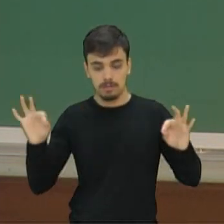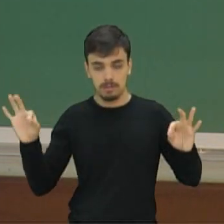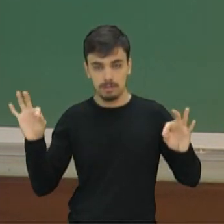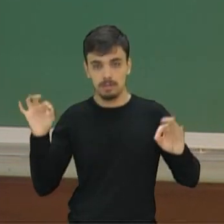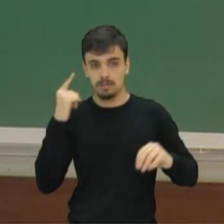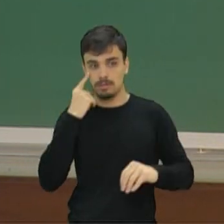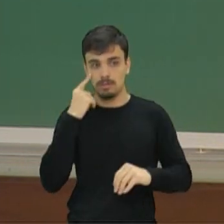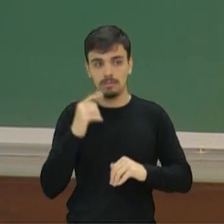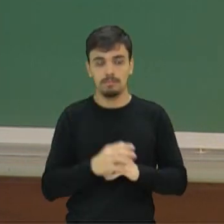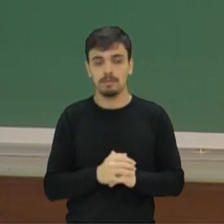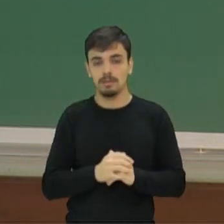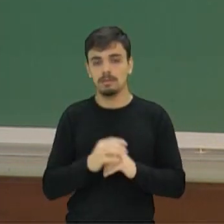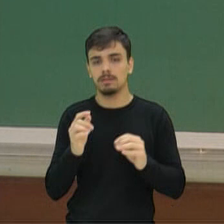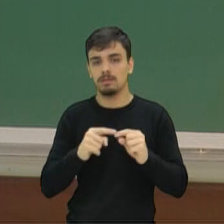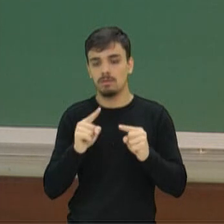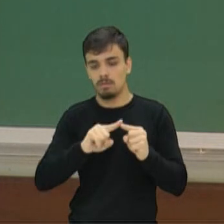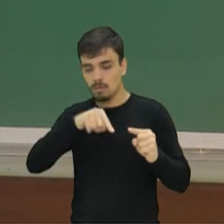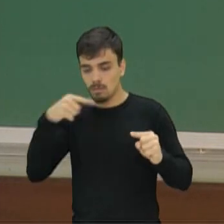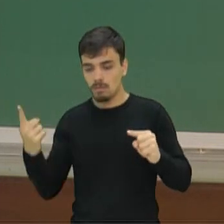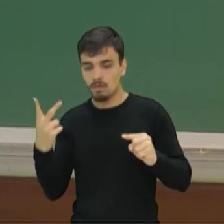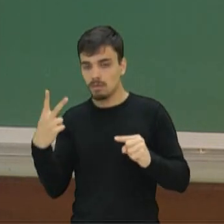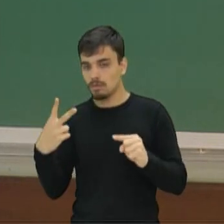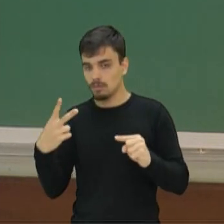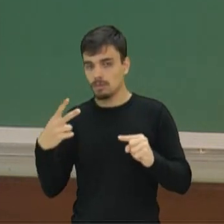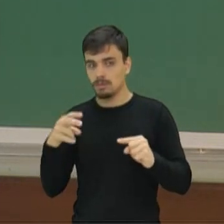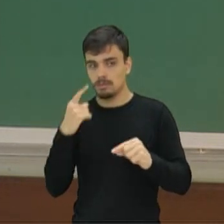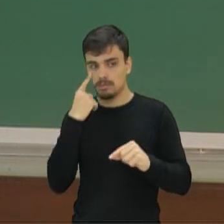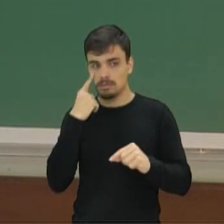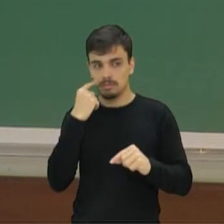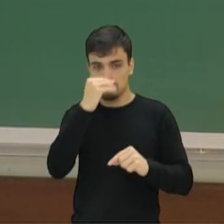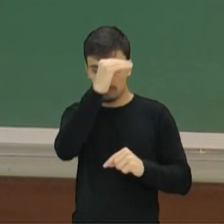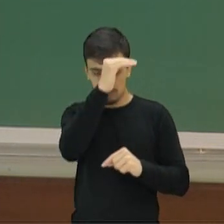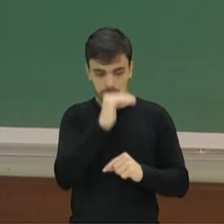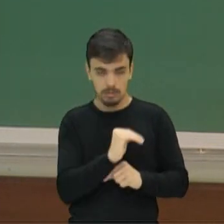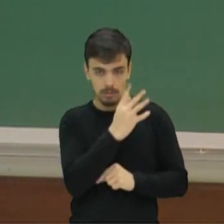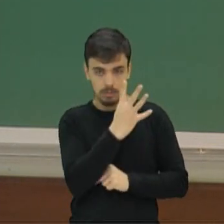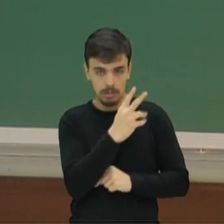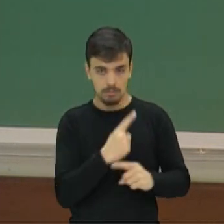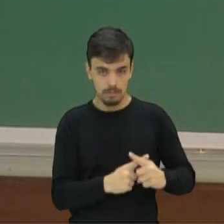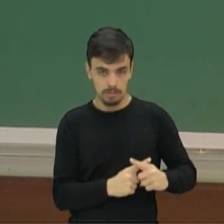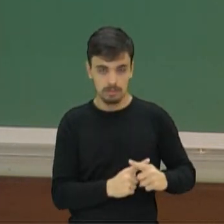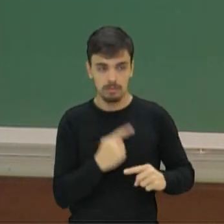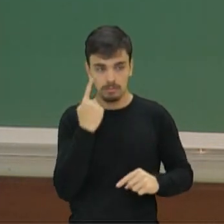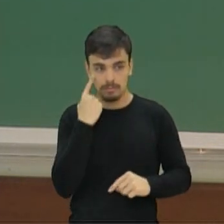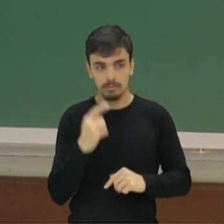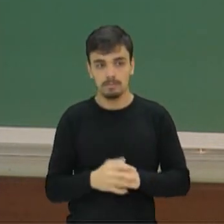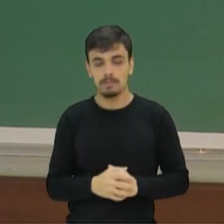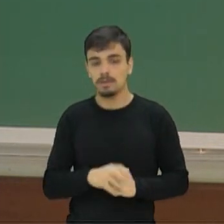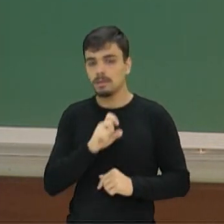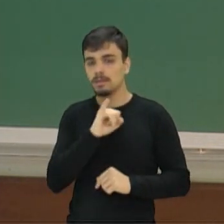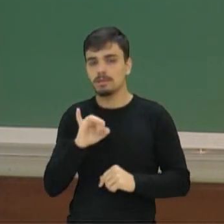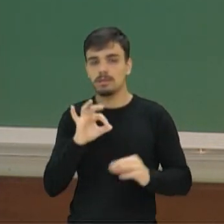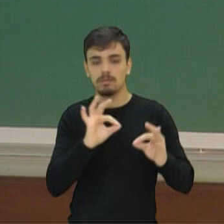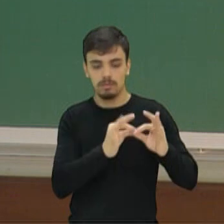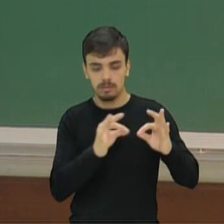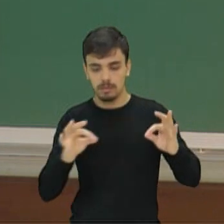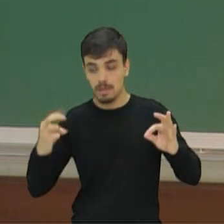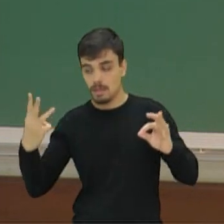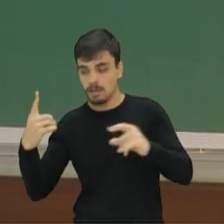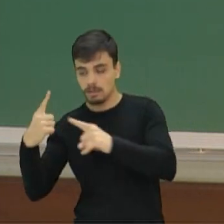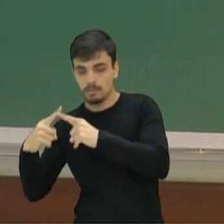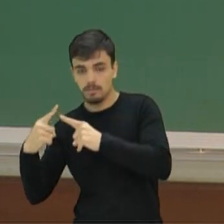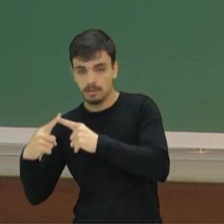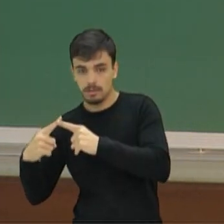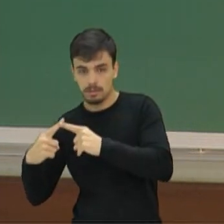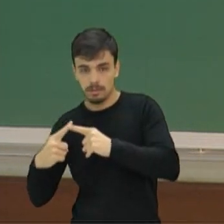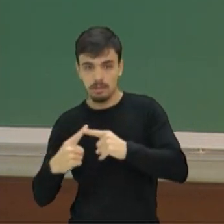se eu dobro a distância, a força cai 4 vezes. Se eu triplicar a distância, a